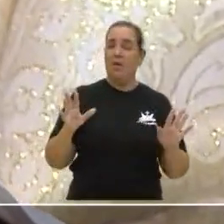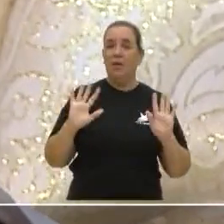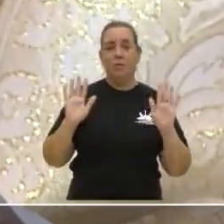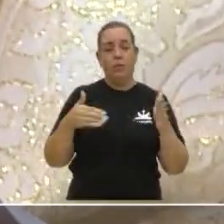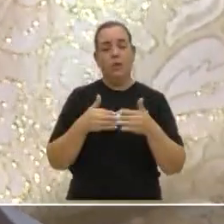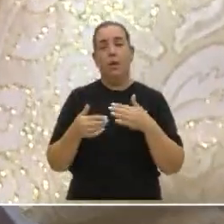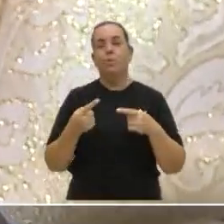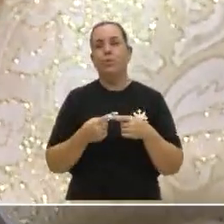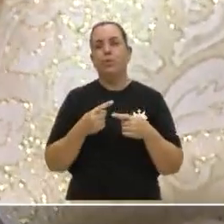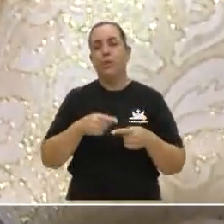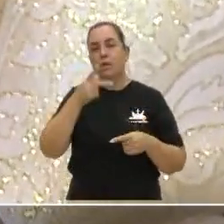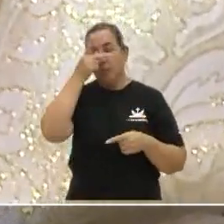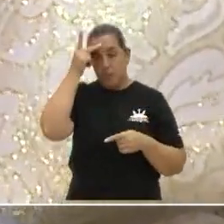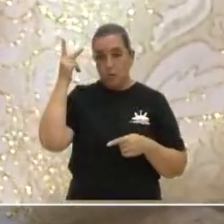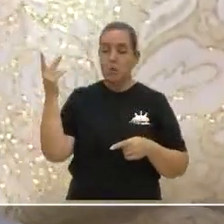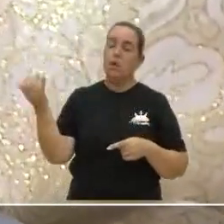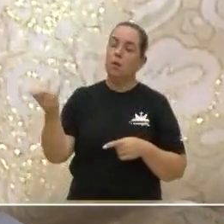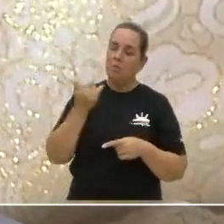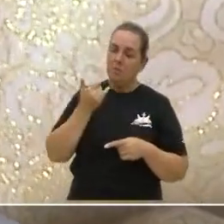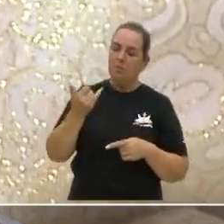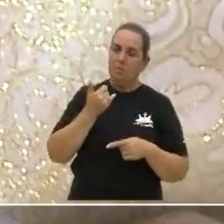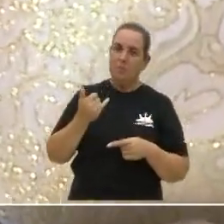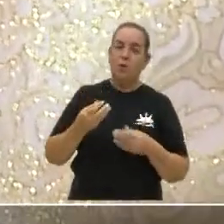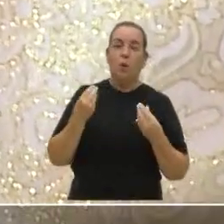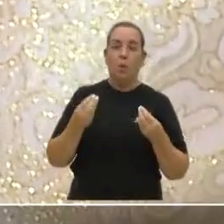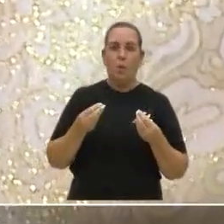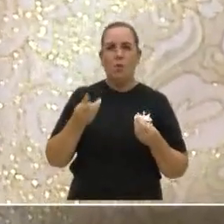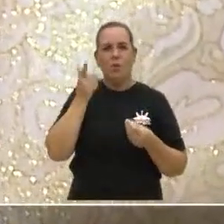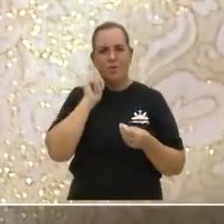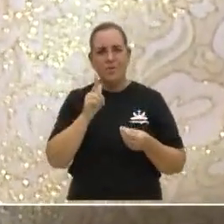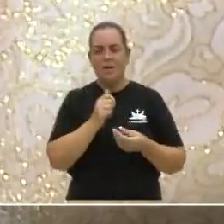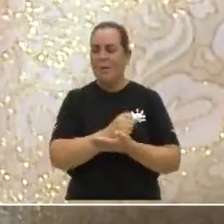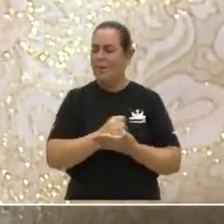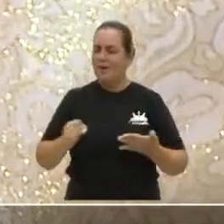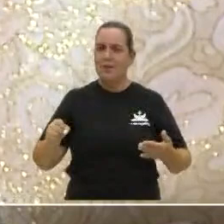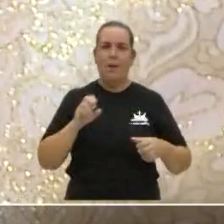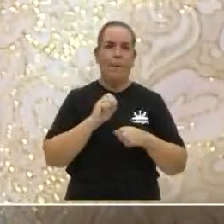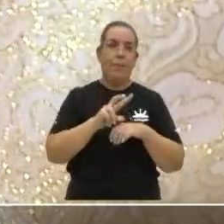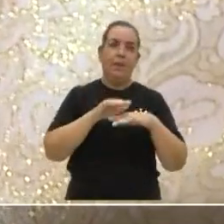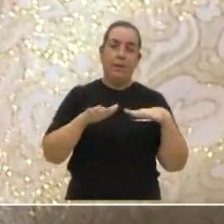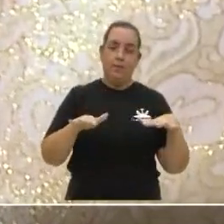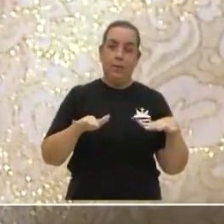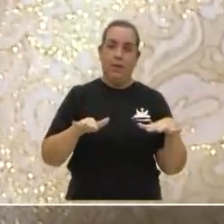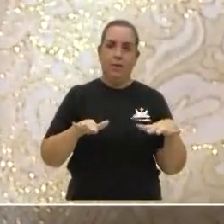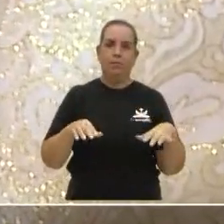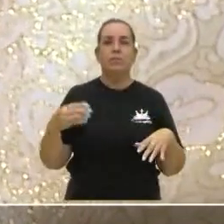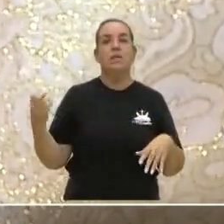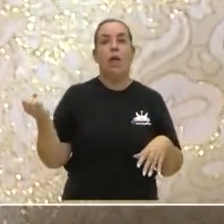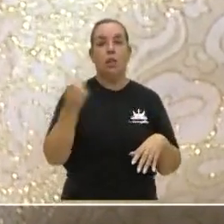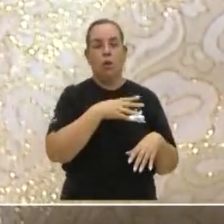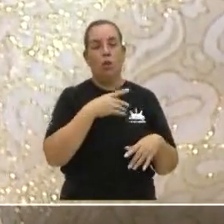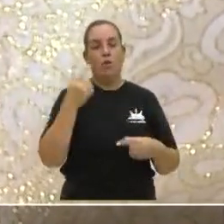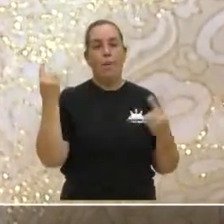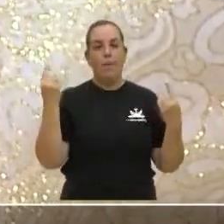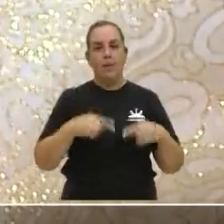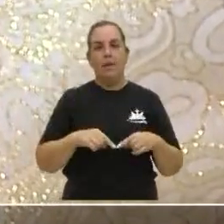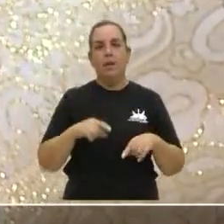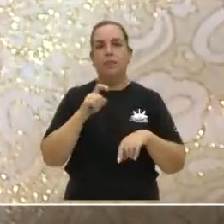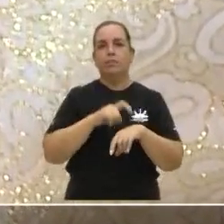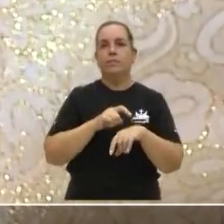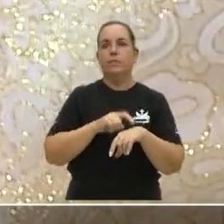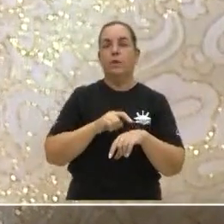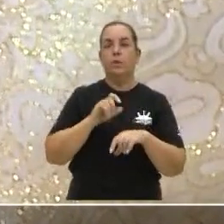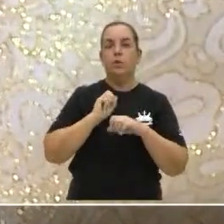eu tenho escutado muita partilha, como enfrentar a pandemia. Este livro, A Nova Batalha, em tempo de